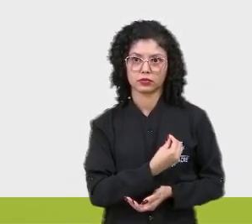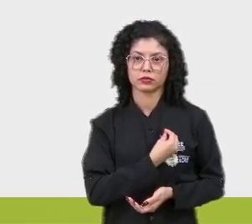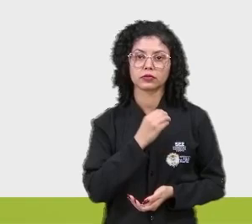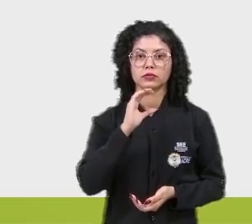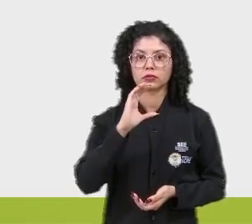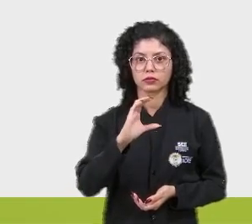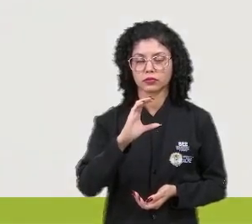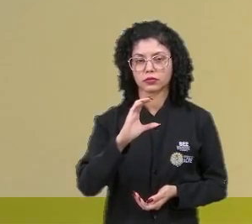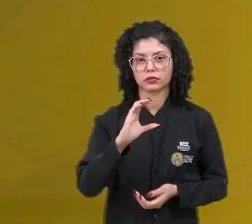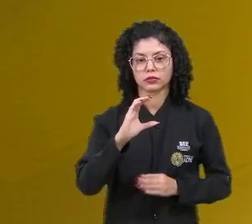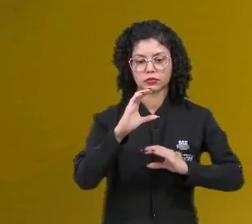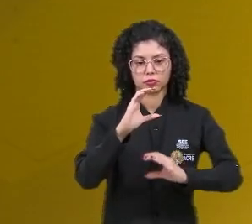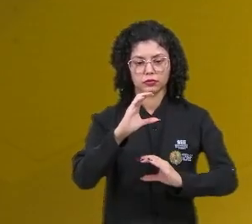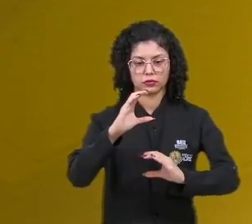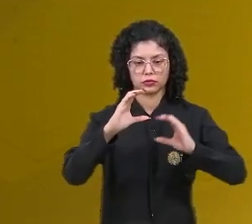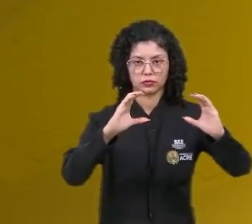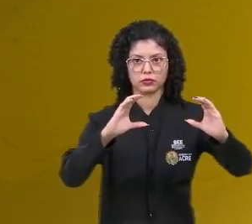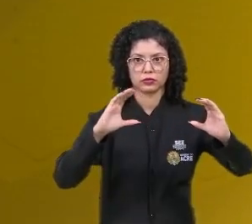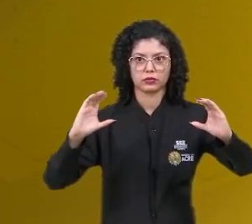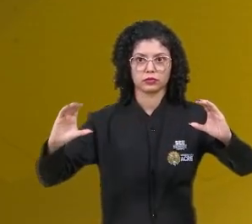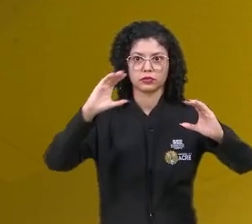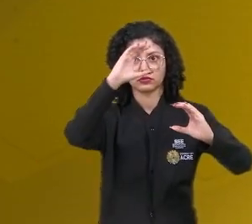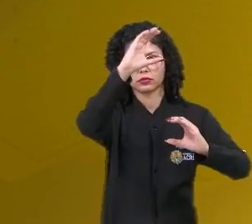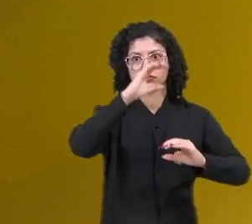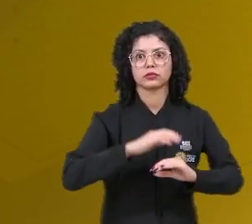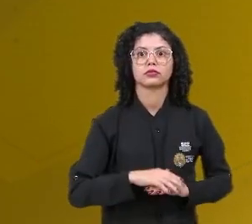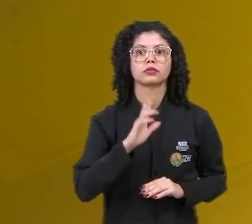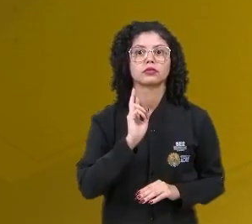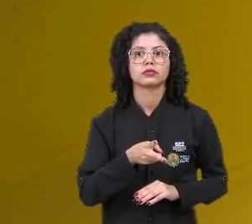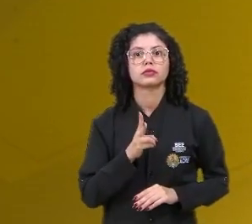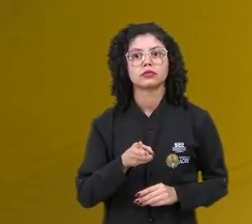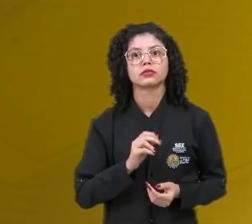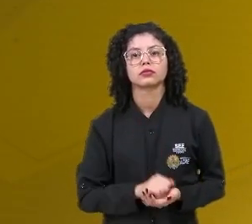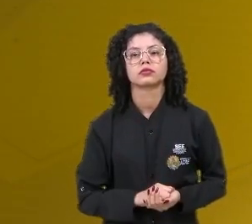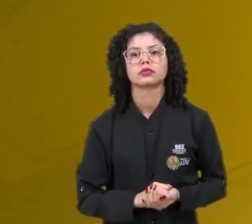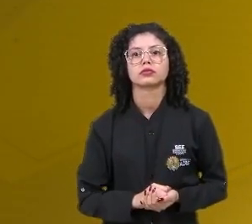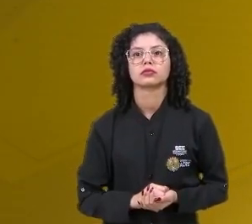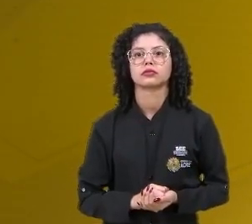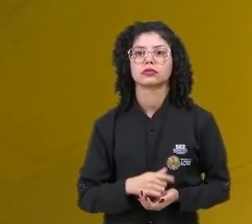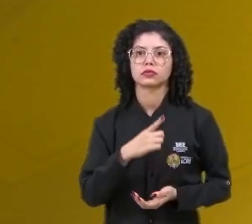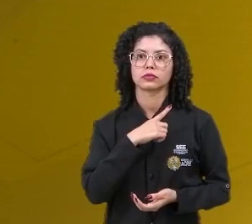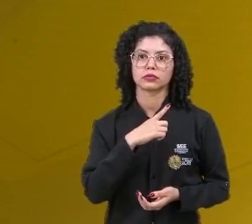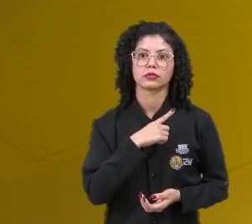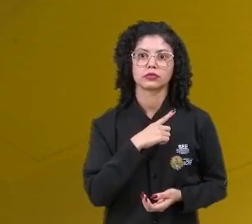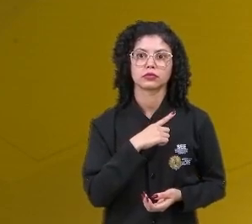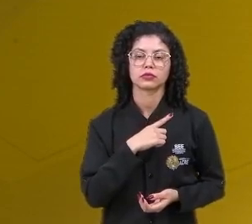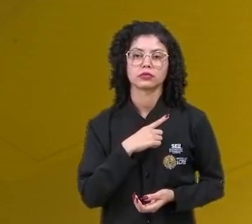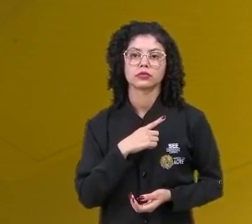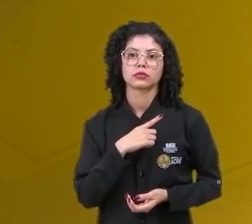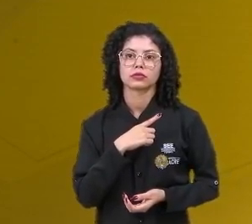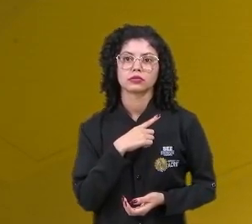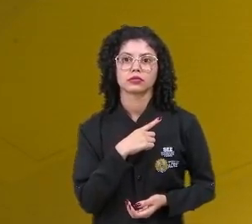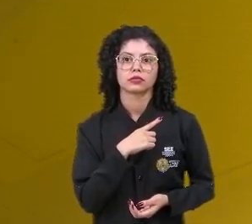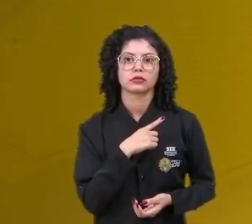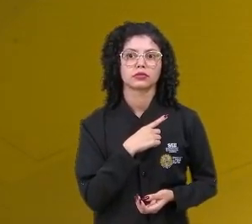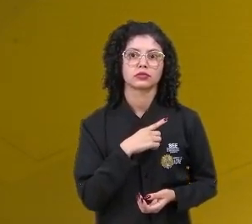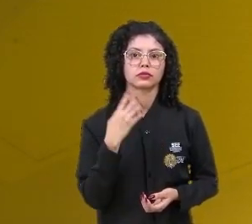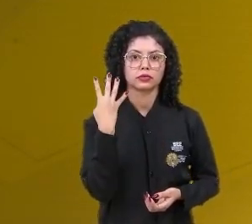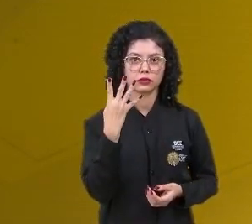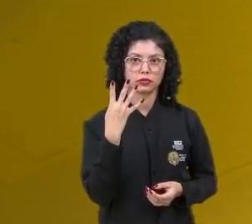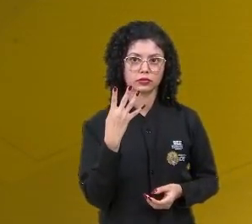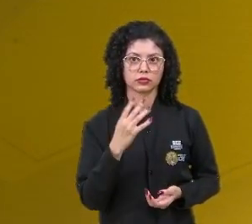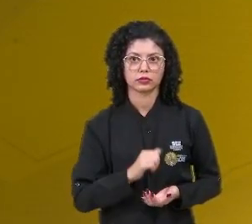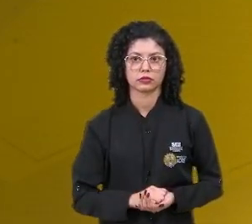carbono quaternário? O que é o carbono quaternário mesmo? É aquele carbono que está sendo observado, que está